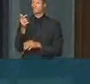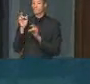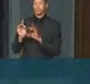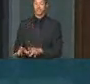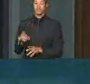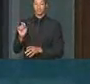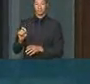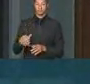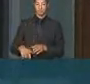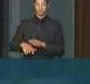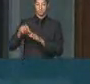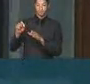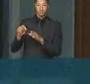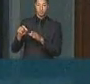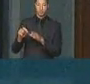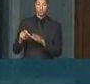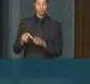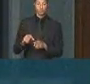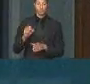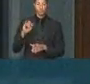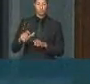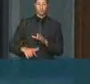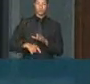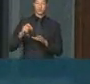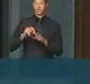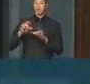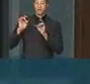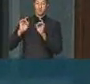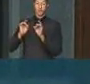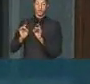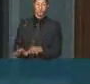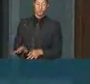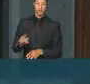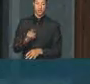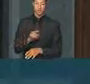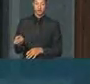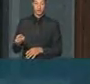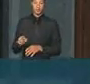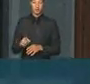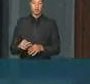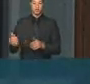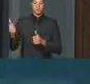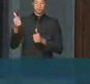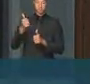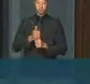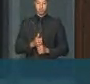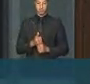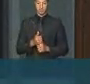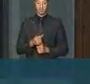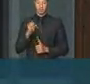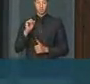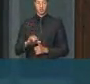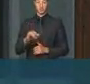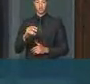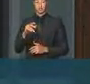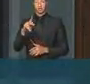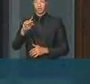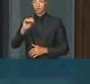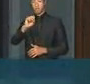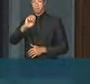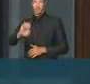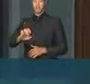deixe que ele se eleja se eleger não deixe que ele tome posse se tomar